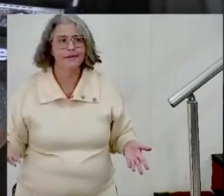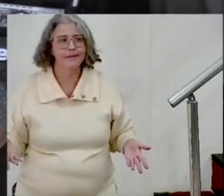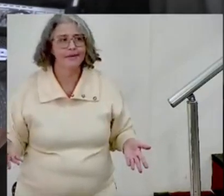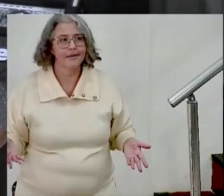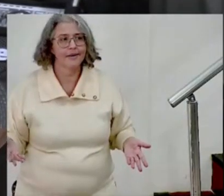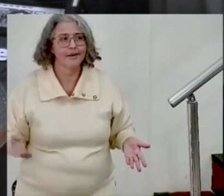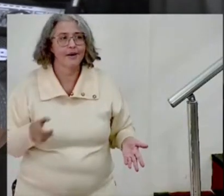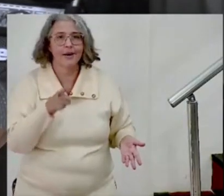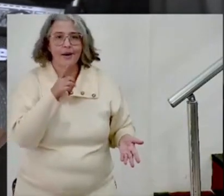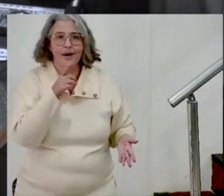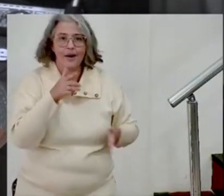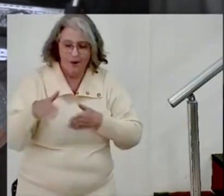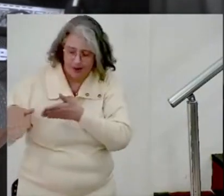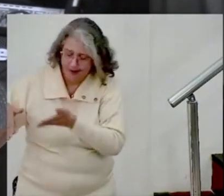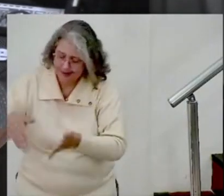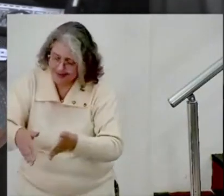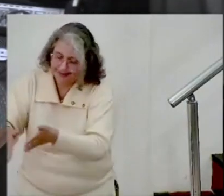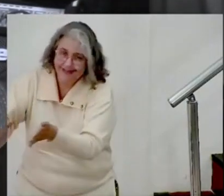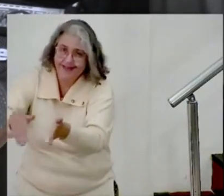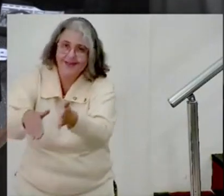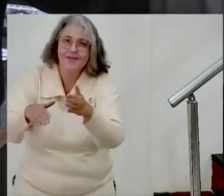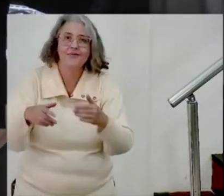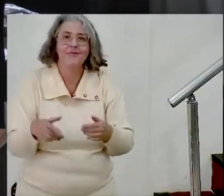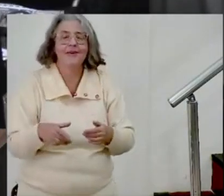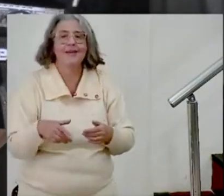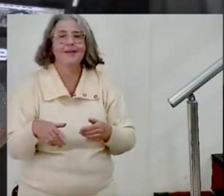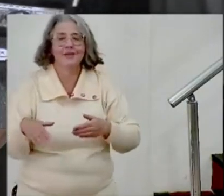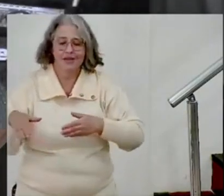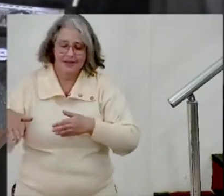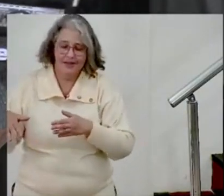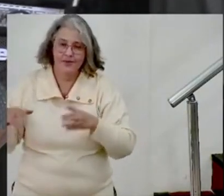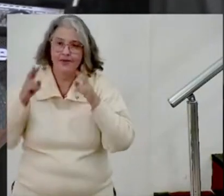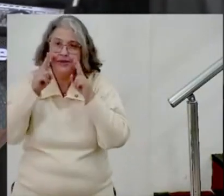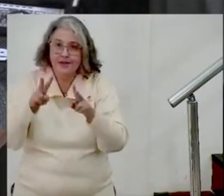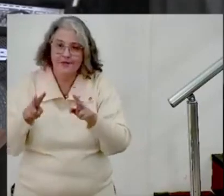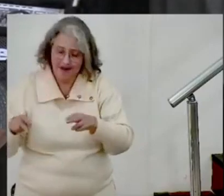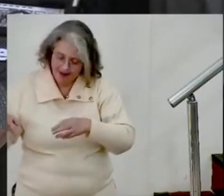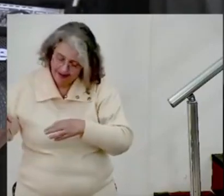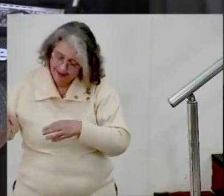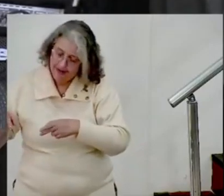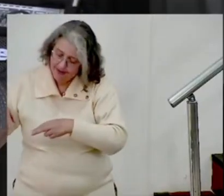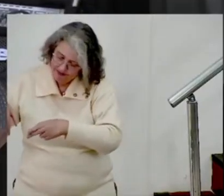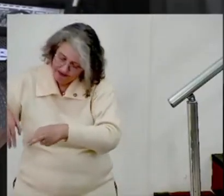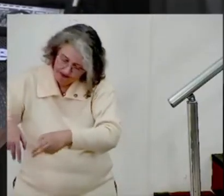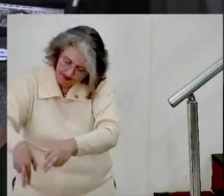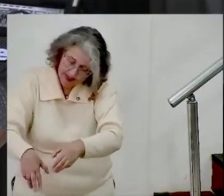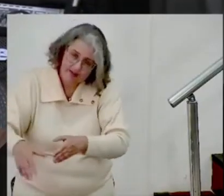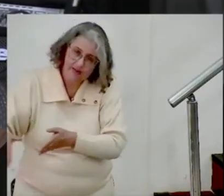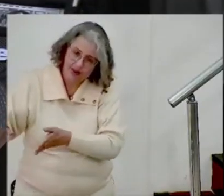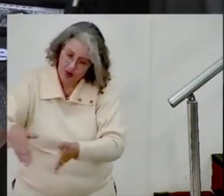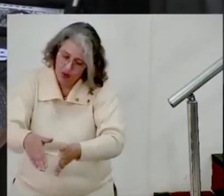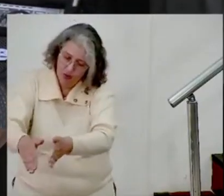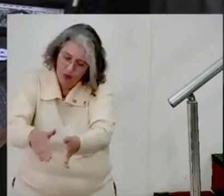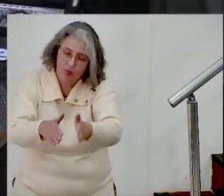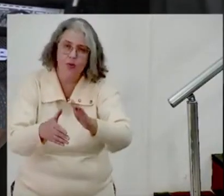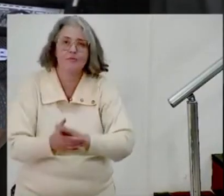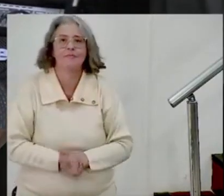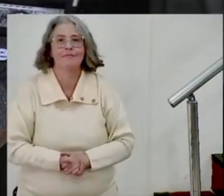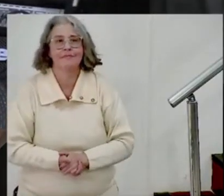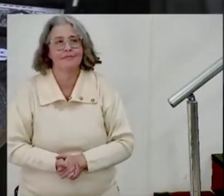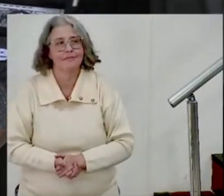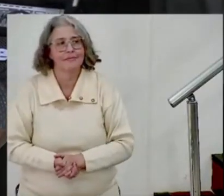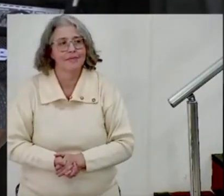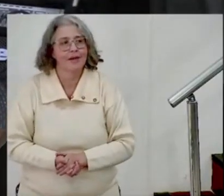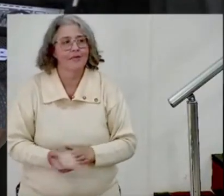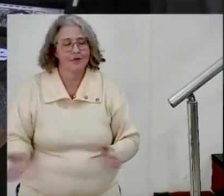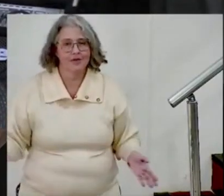vem, tá? Se você for lá, você vai encontrar aqui o túnel do Ezequias. E lá você vai encontrar as cavernas que